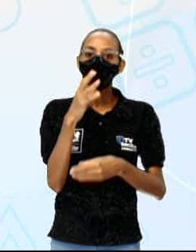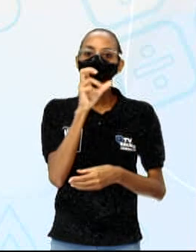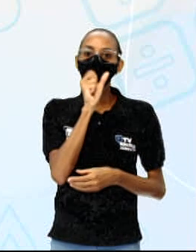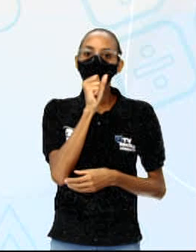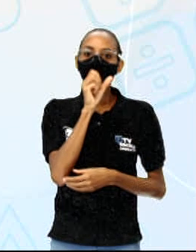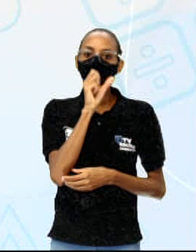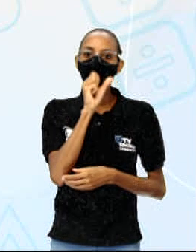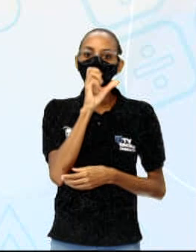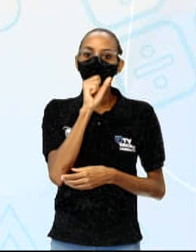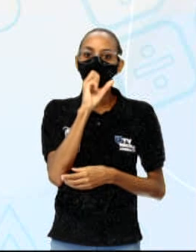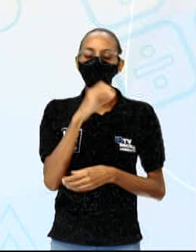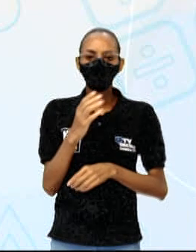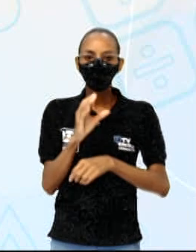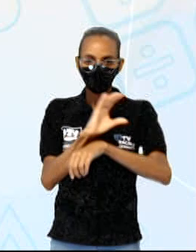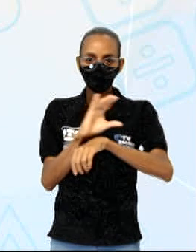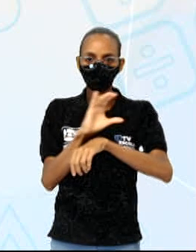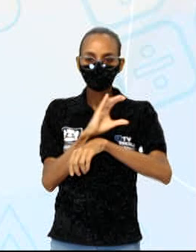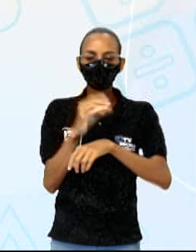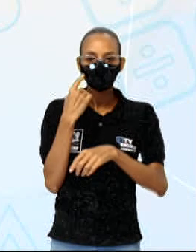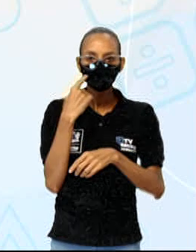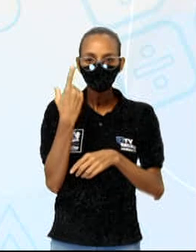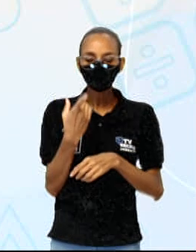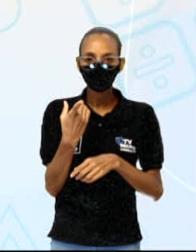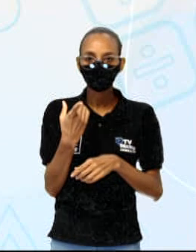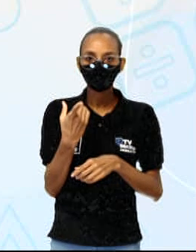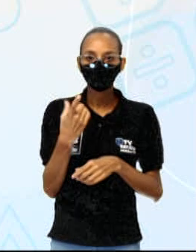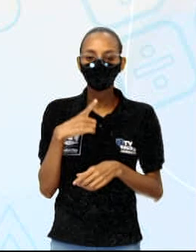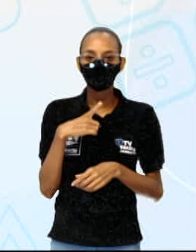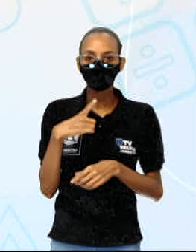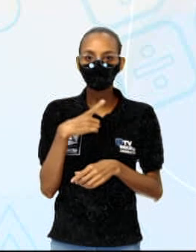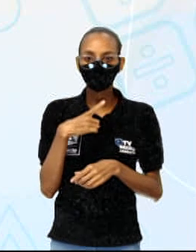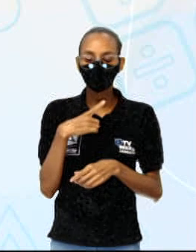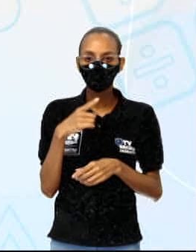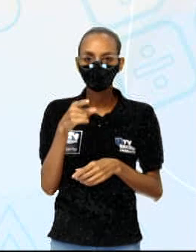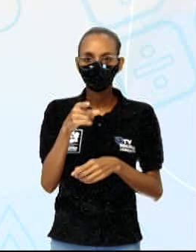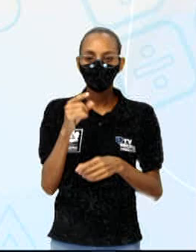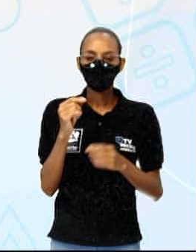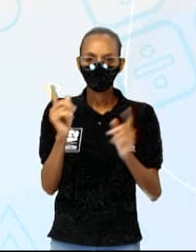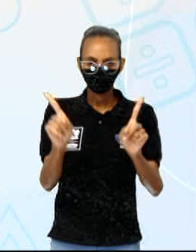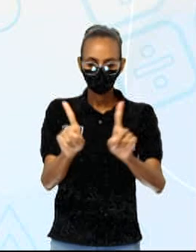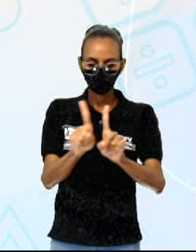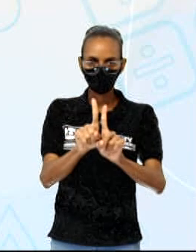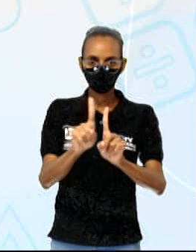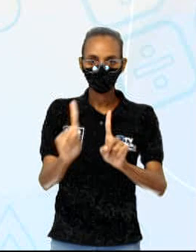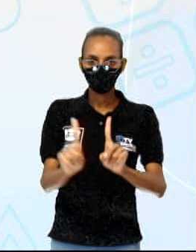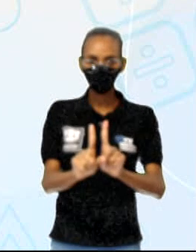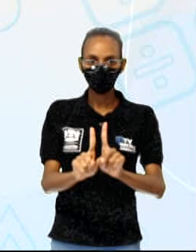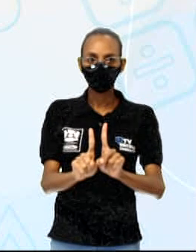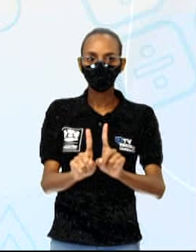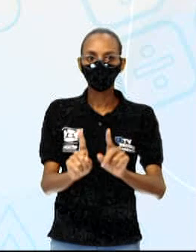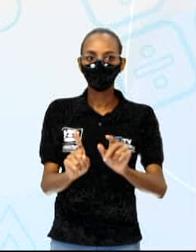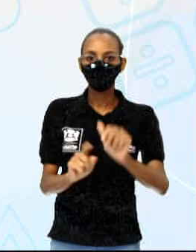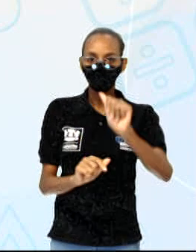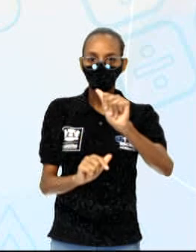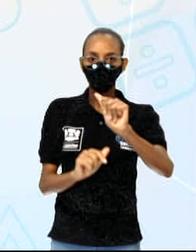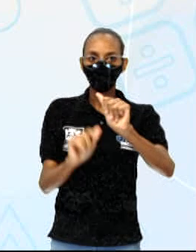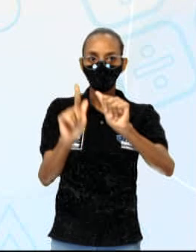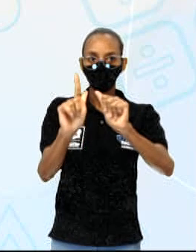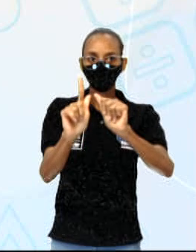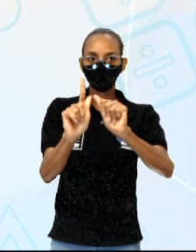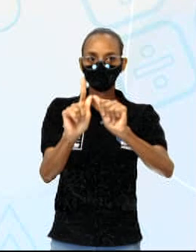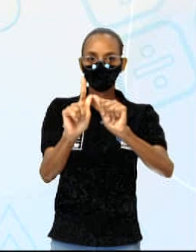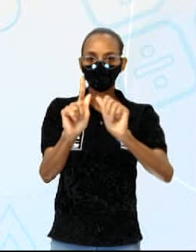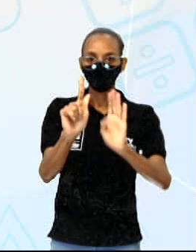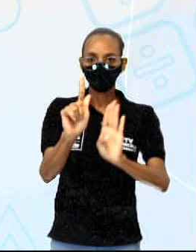um cremezinho e tal. Mas o que é que a gente observa? Que esses ângulos, esses pares de ângulos, A e G, B e